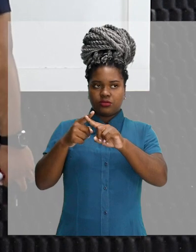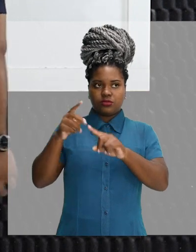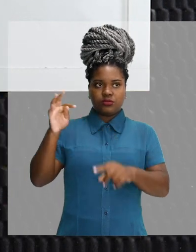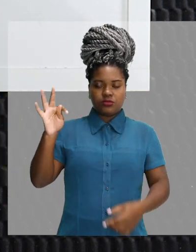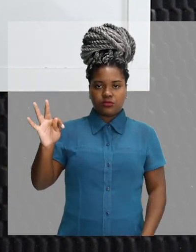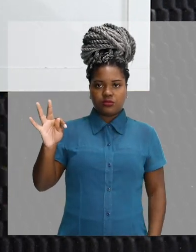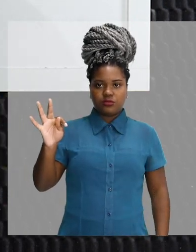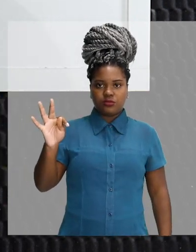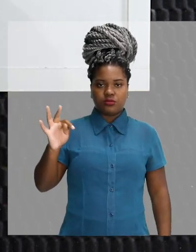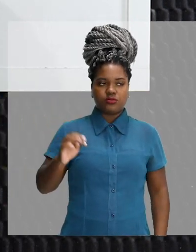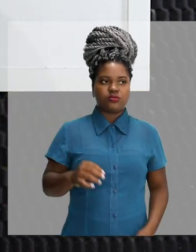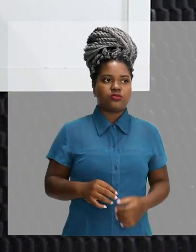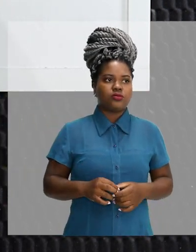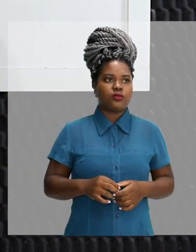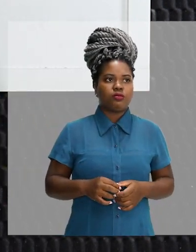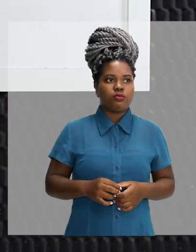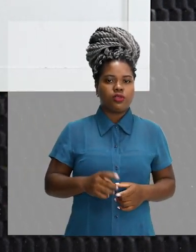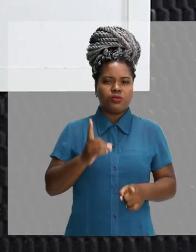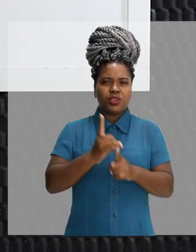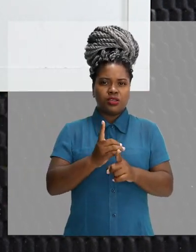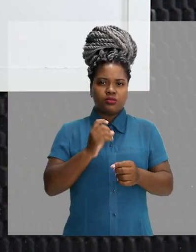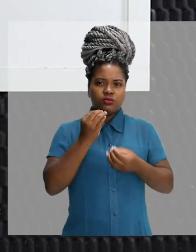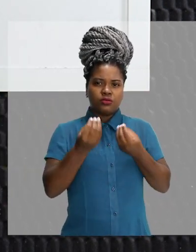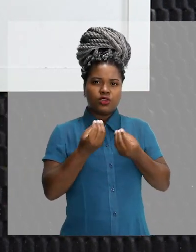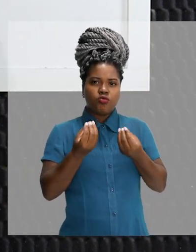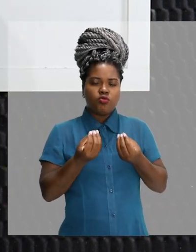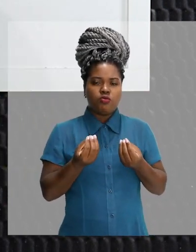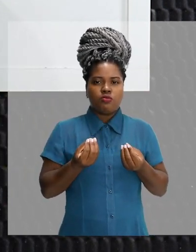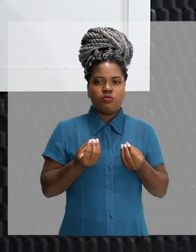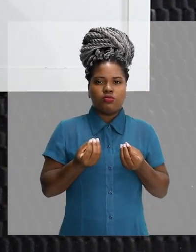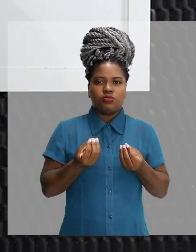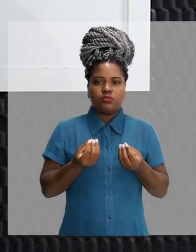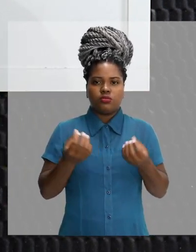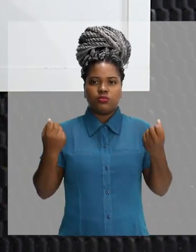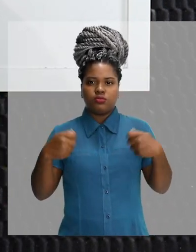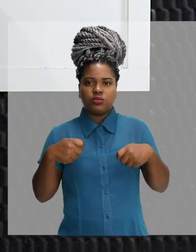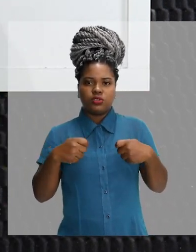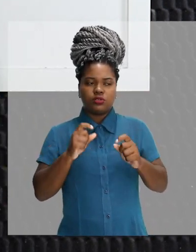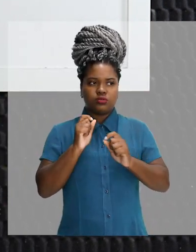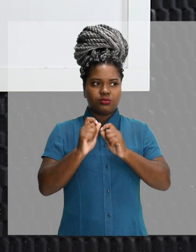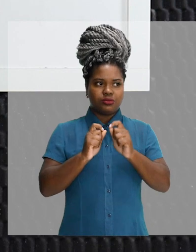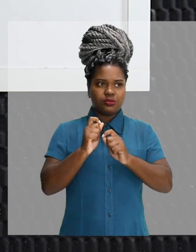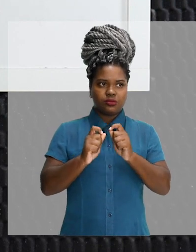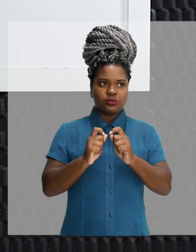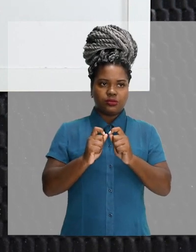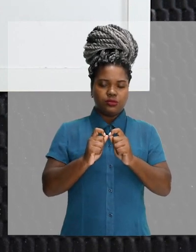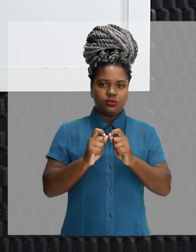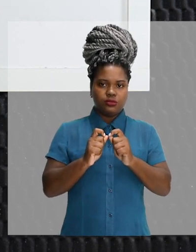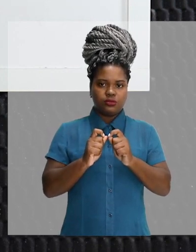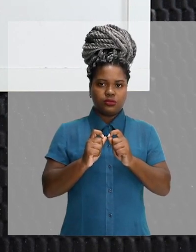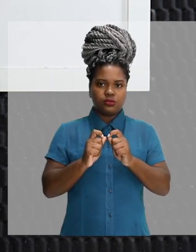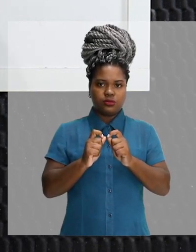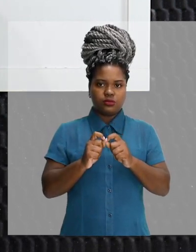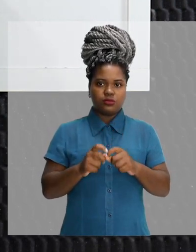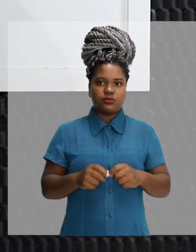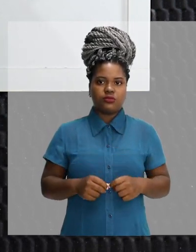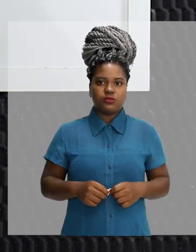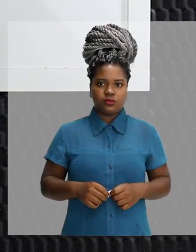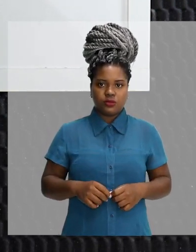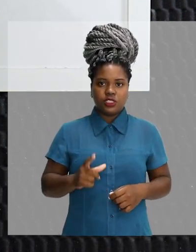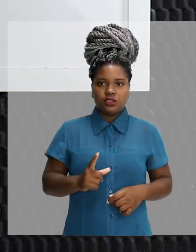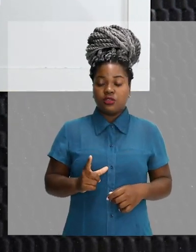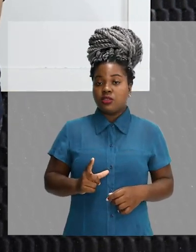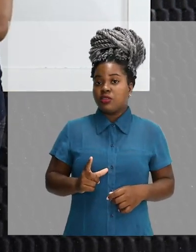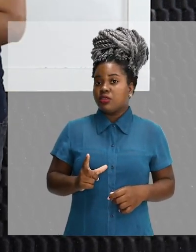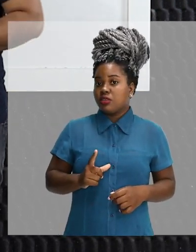que a gente saiba qual é a velocidade que vai atuar, né, a velocidade final, né, que vai atuar lá nos 10 segundos, para poder